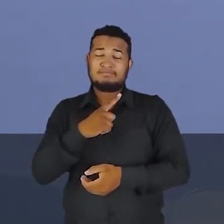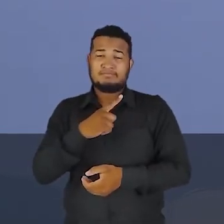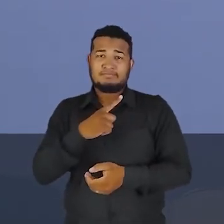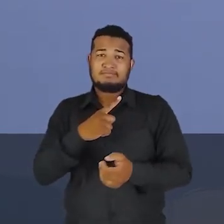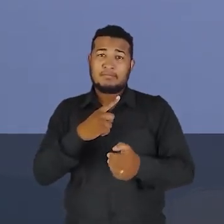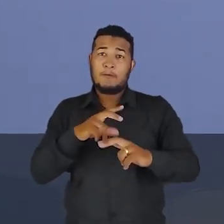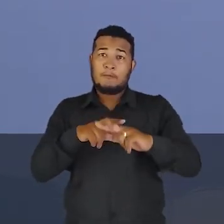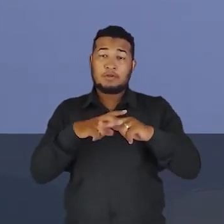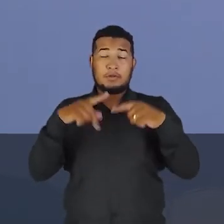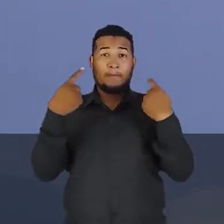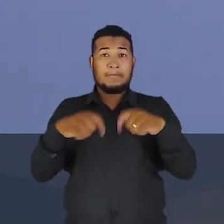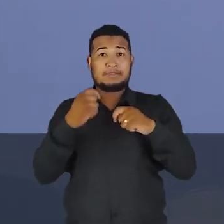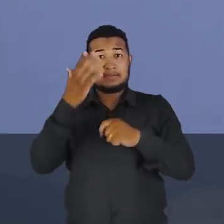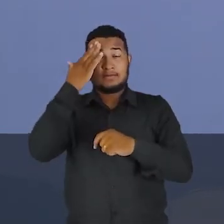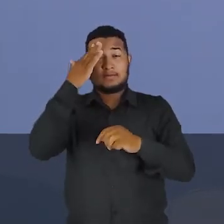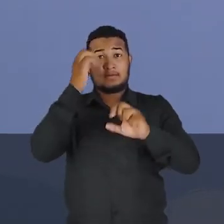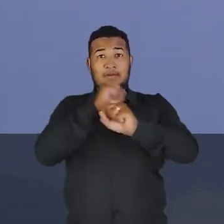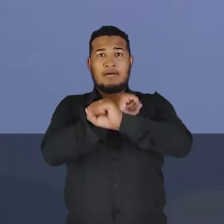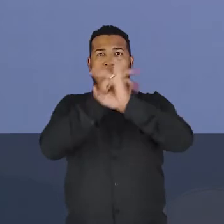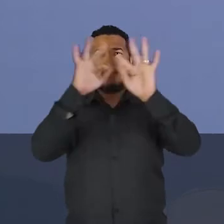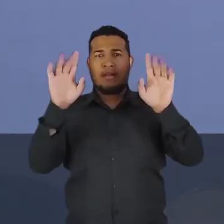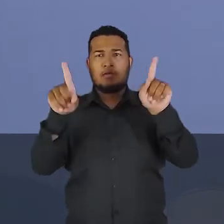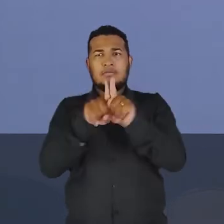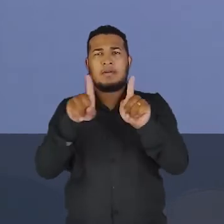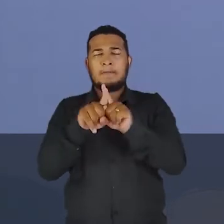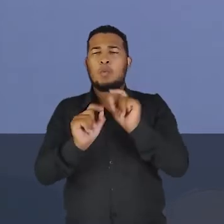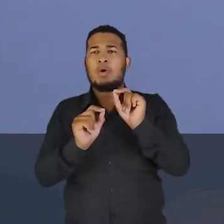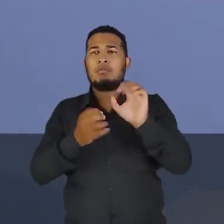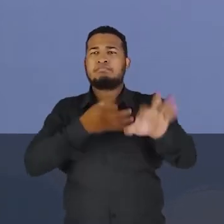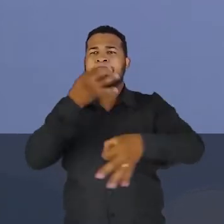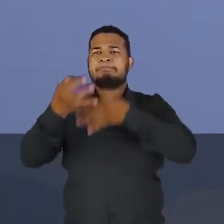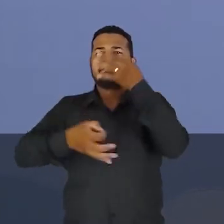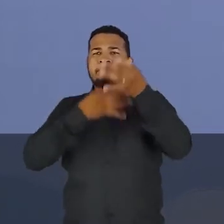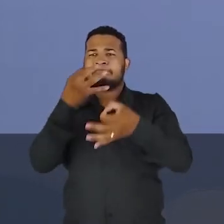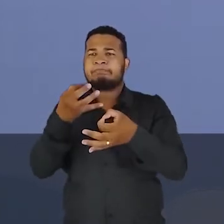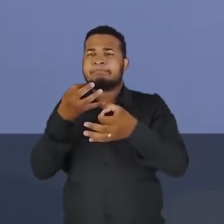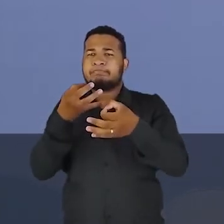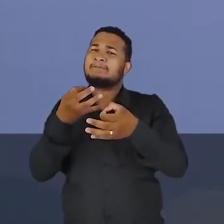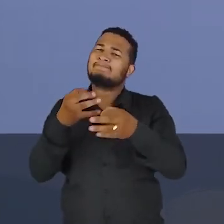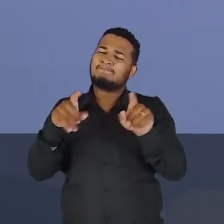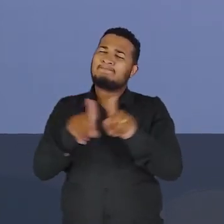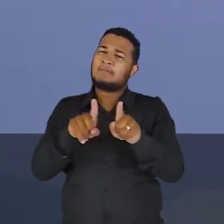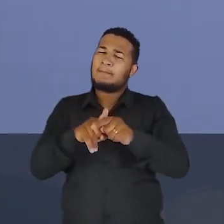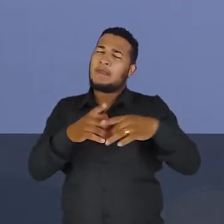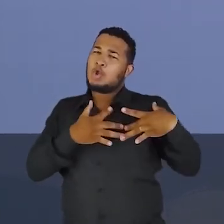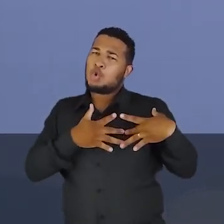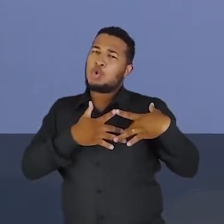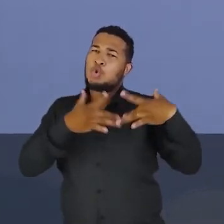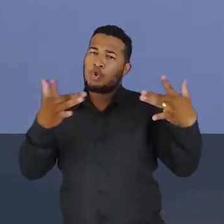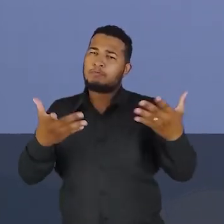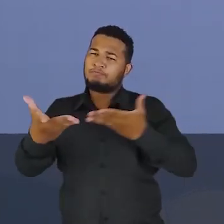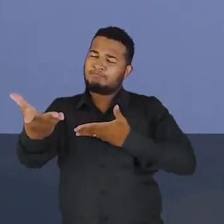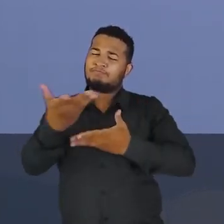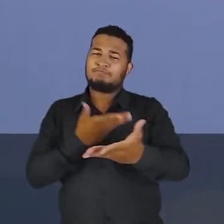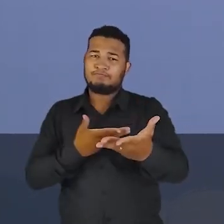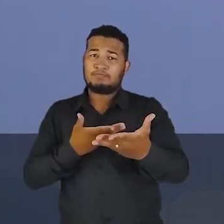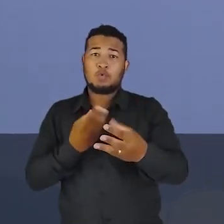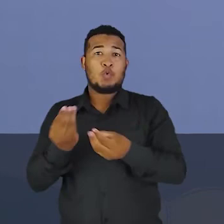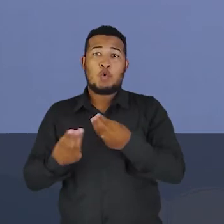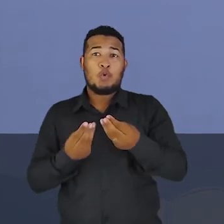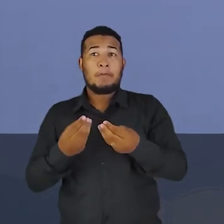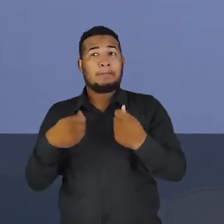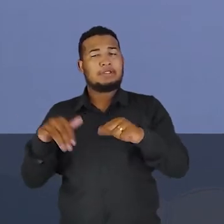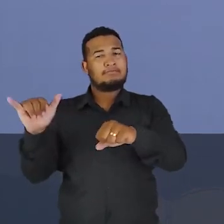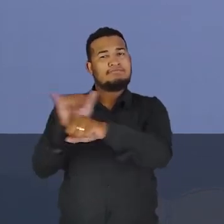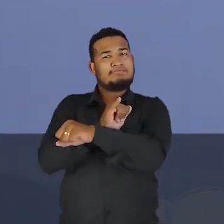convivência, que é necessário entender e argumentar e se solidarizar com o outro. Para isso é necessário criar um